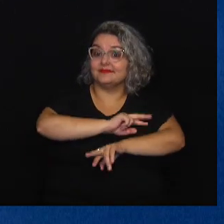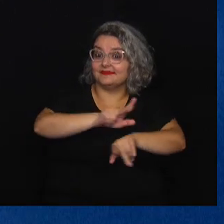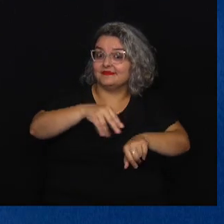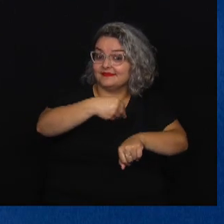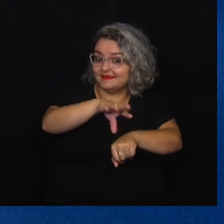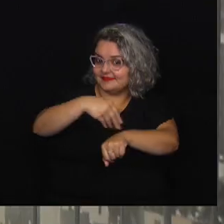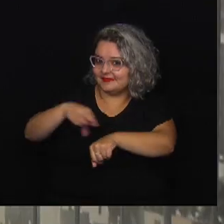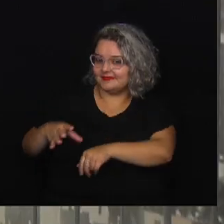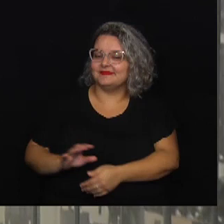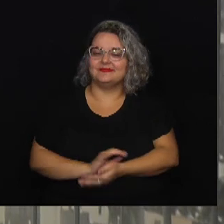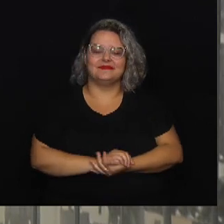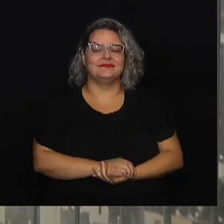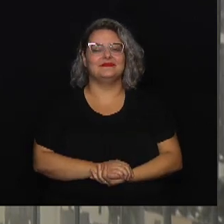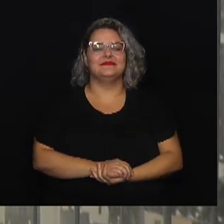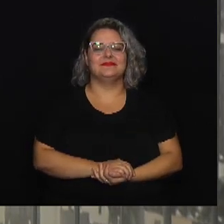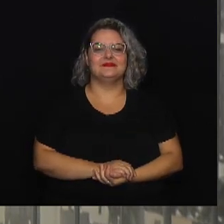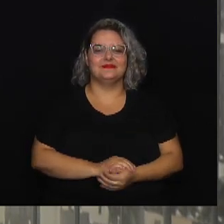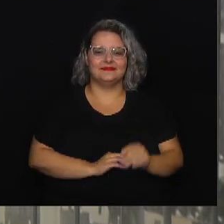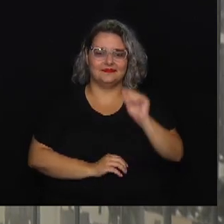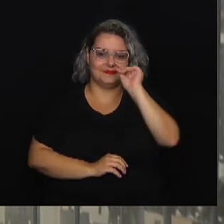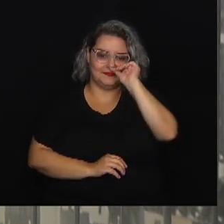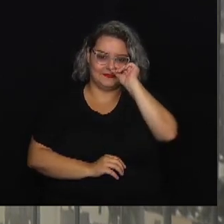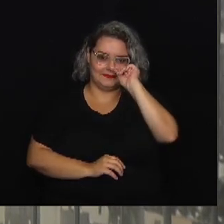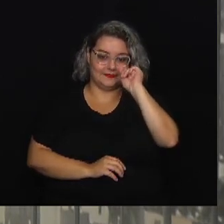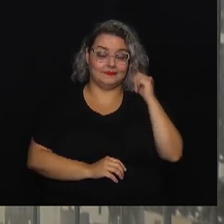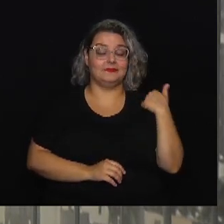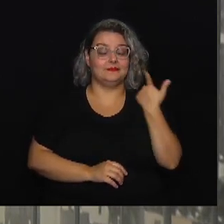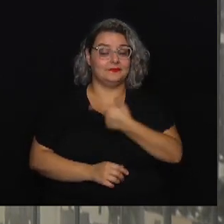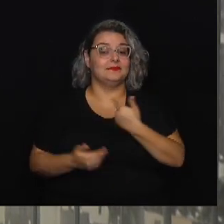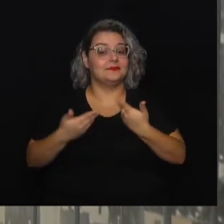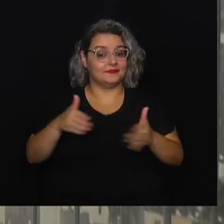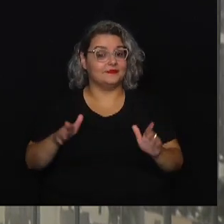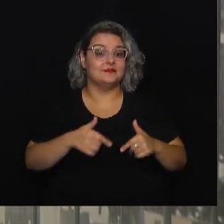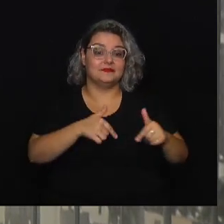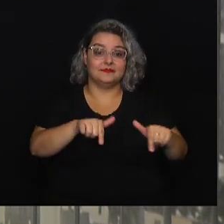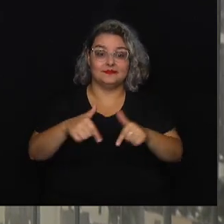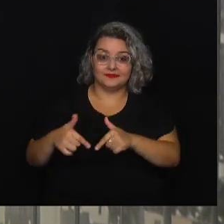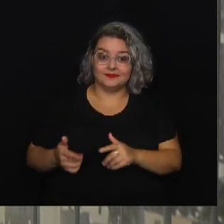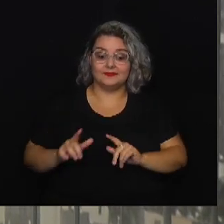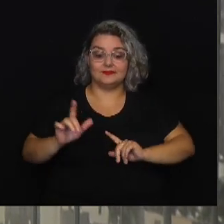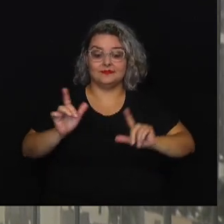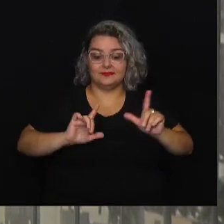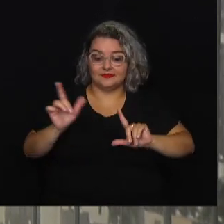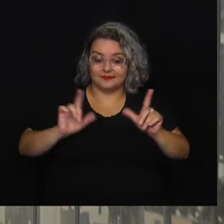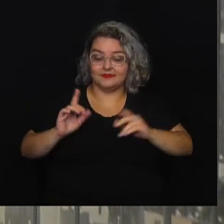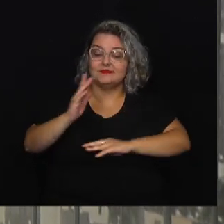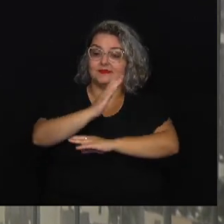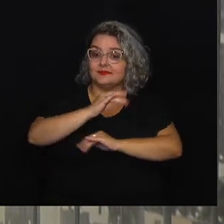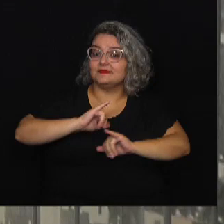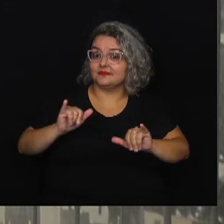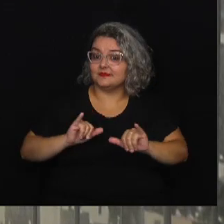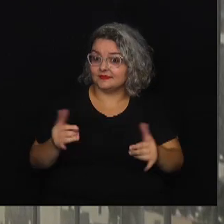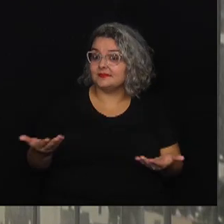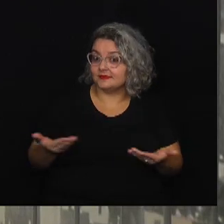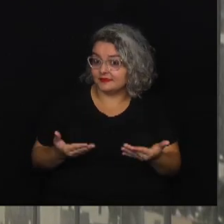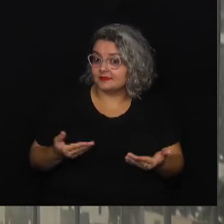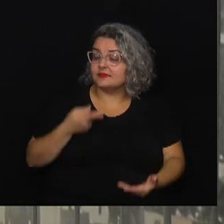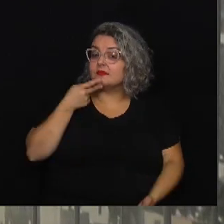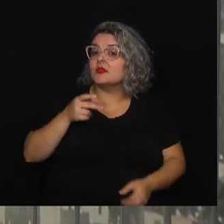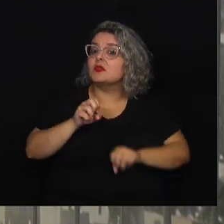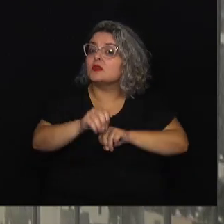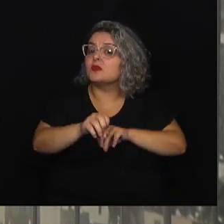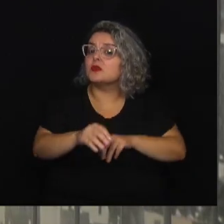dicas. E a gente abre a edição de hoje falando sobre educação e olha só, um